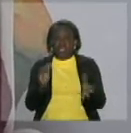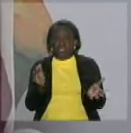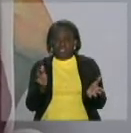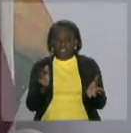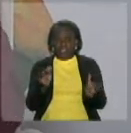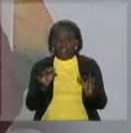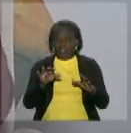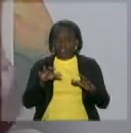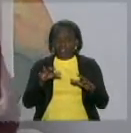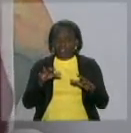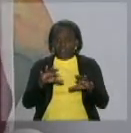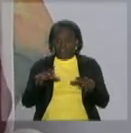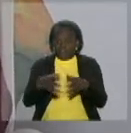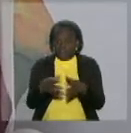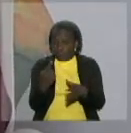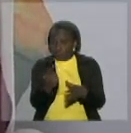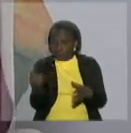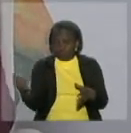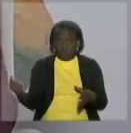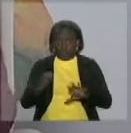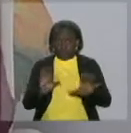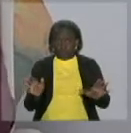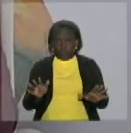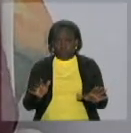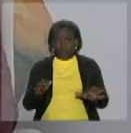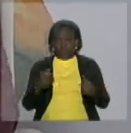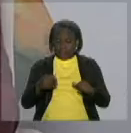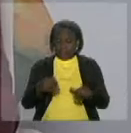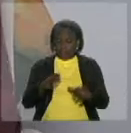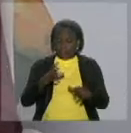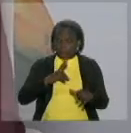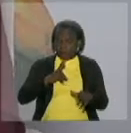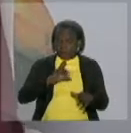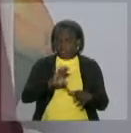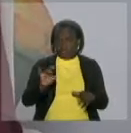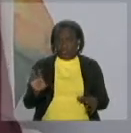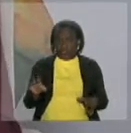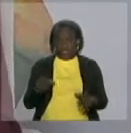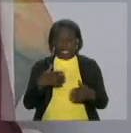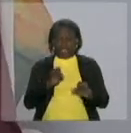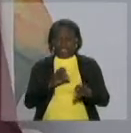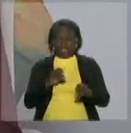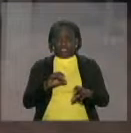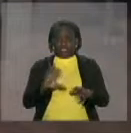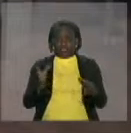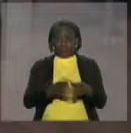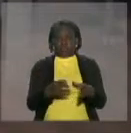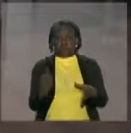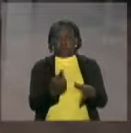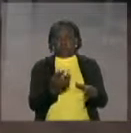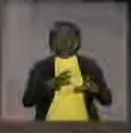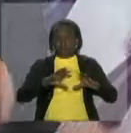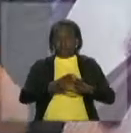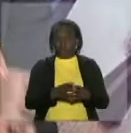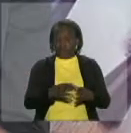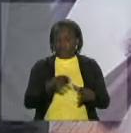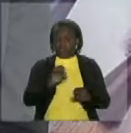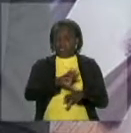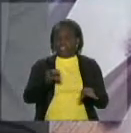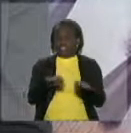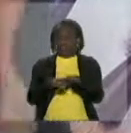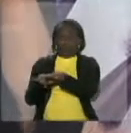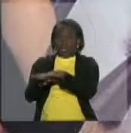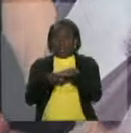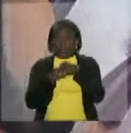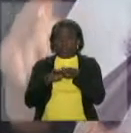ensinando para ser como se fosse um único. Ela tem que se particularizar. Não é aquela educação de um para todos, né?